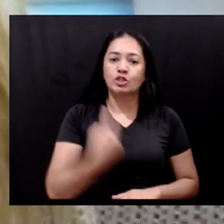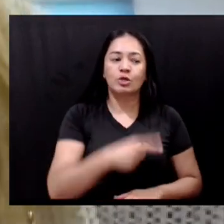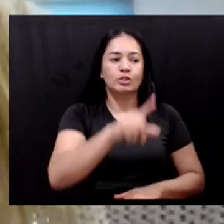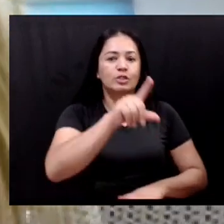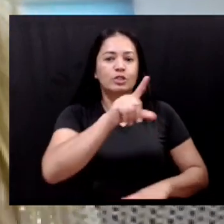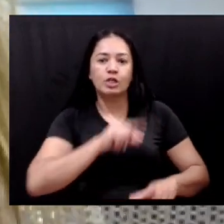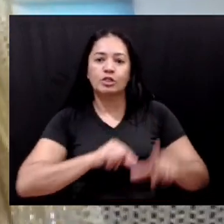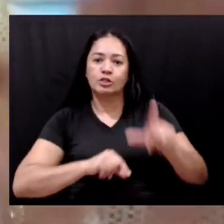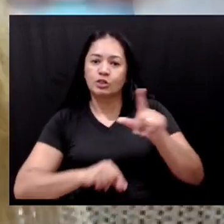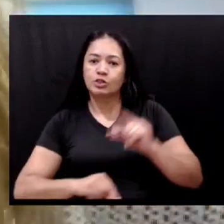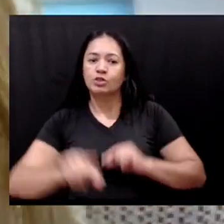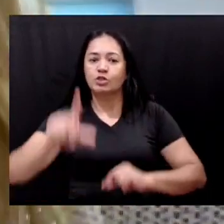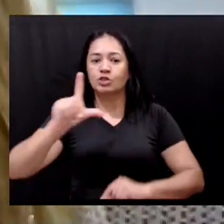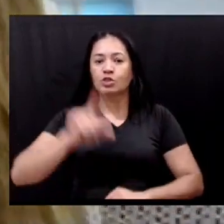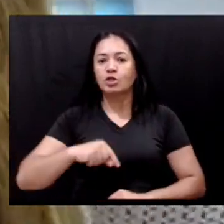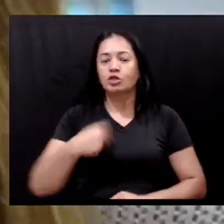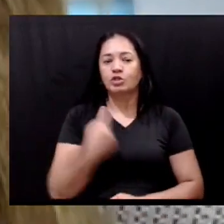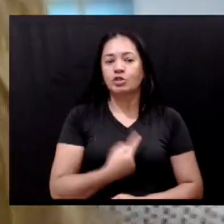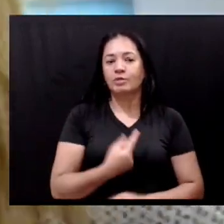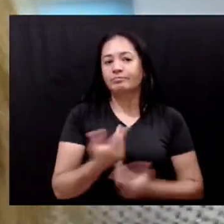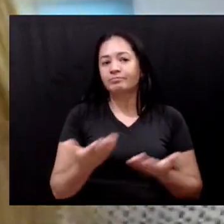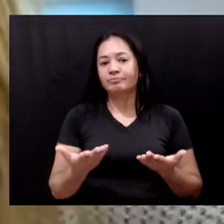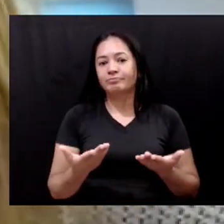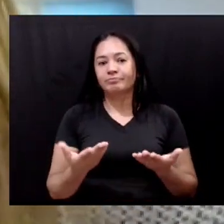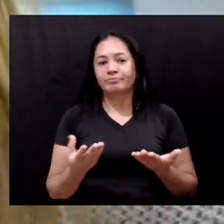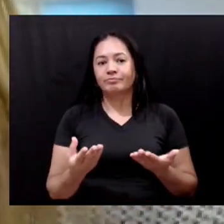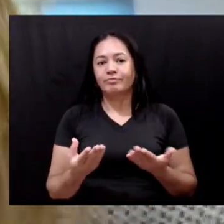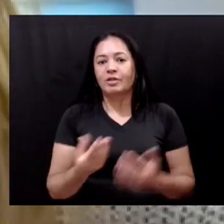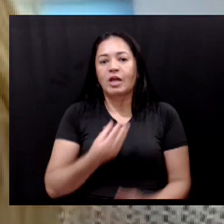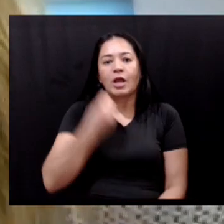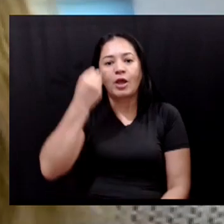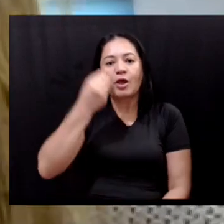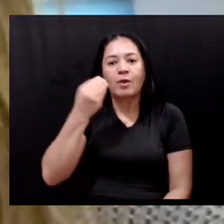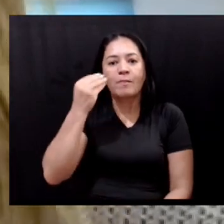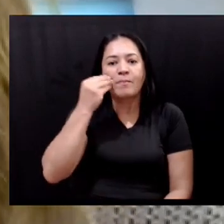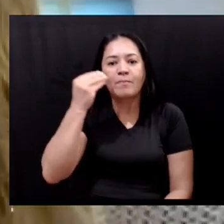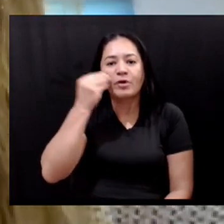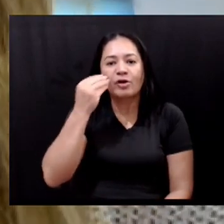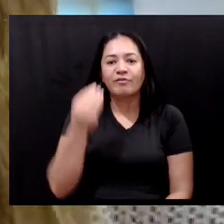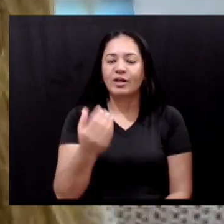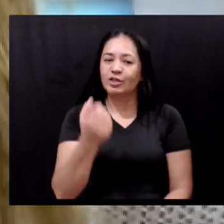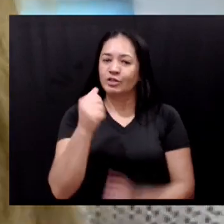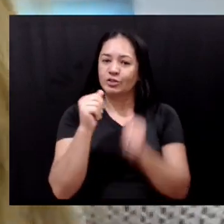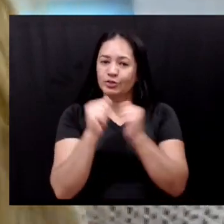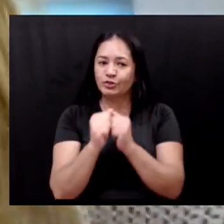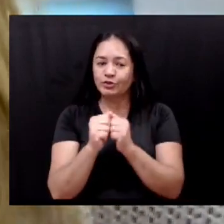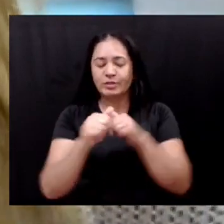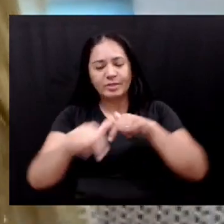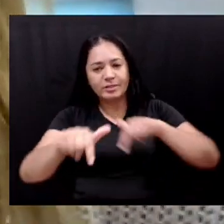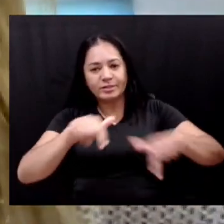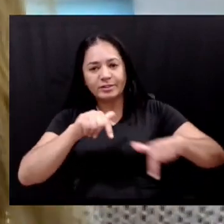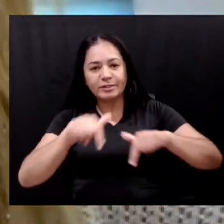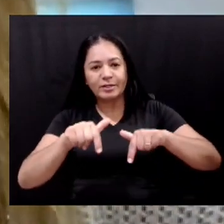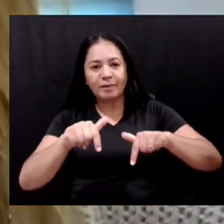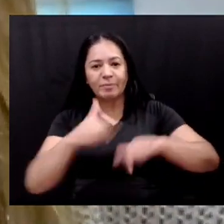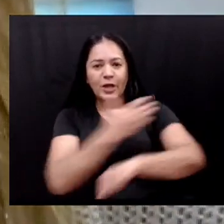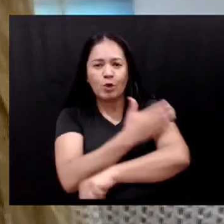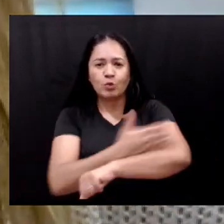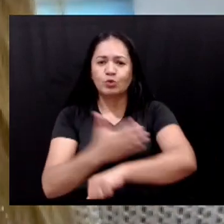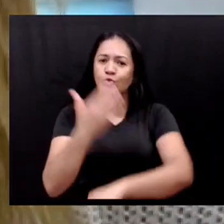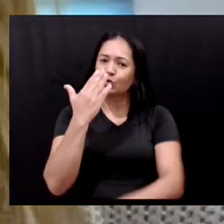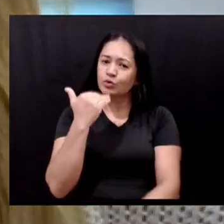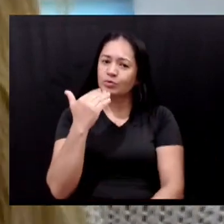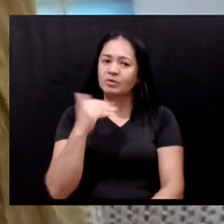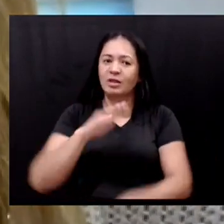né, escolher e provar juntos, trabalhar com esses hábitos alimentares, fazer com que esse momento da